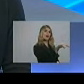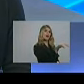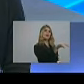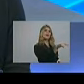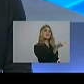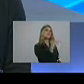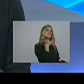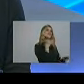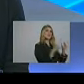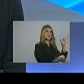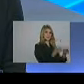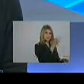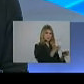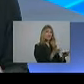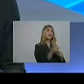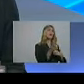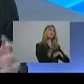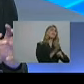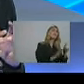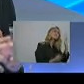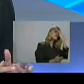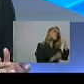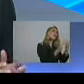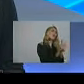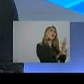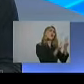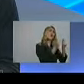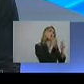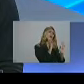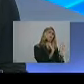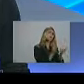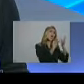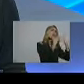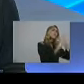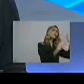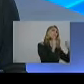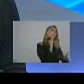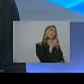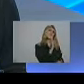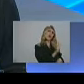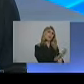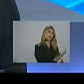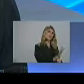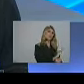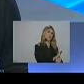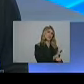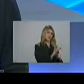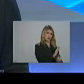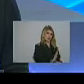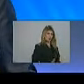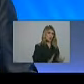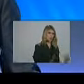a justiça. Eu queria saber o seguinte, como que você vai usar a tecnologia em favor da segurança pública?